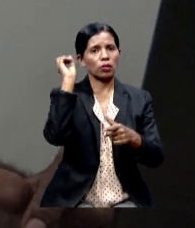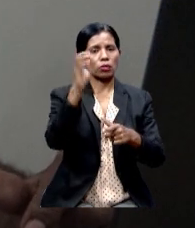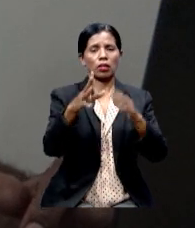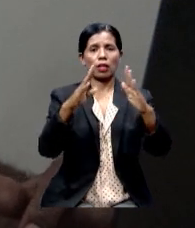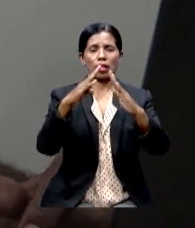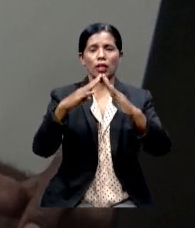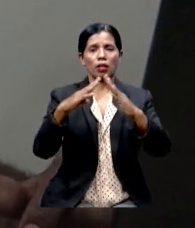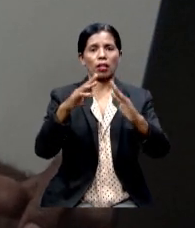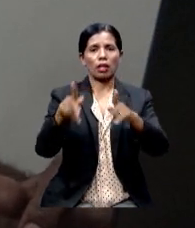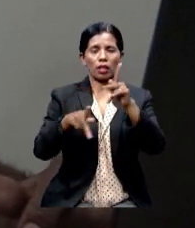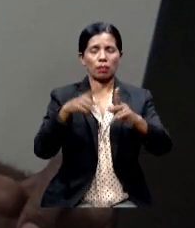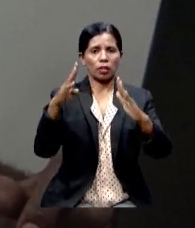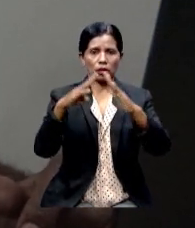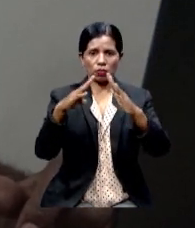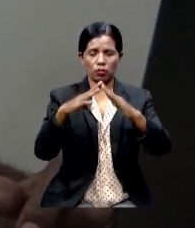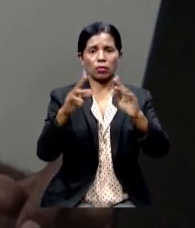ter a